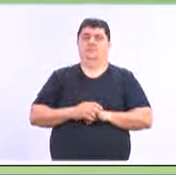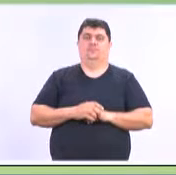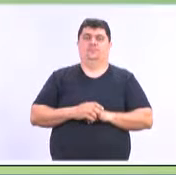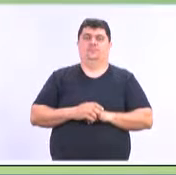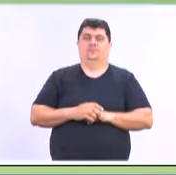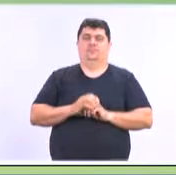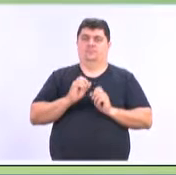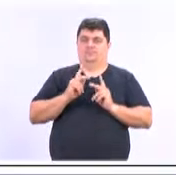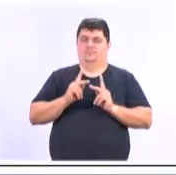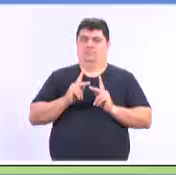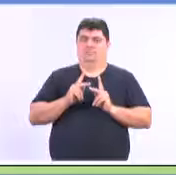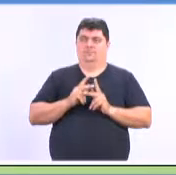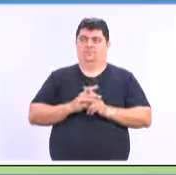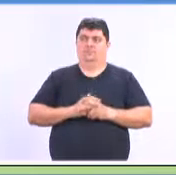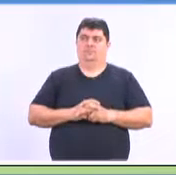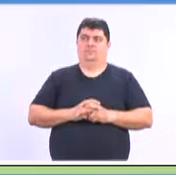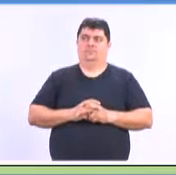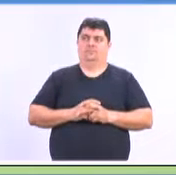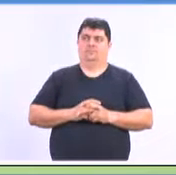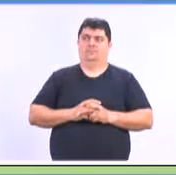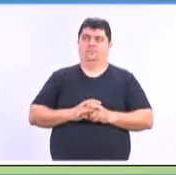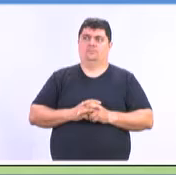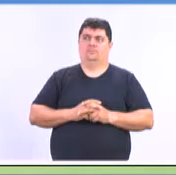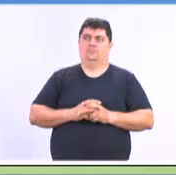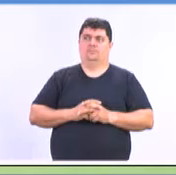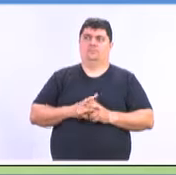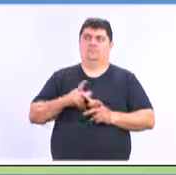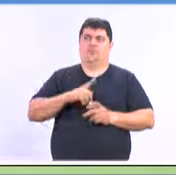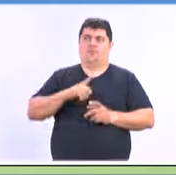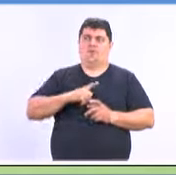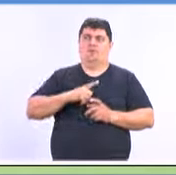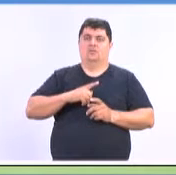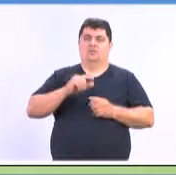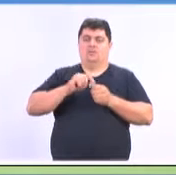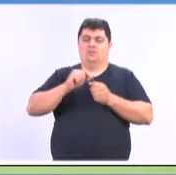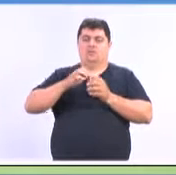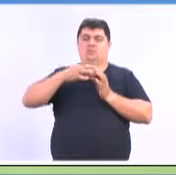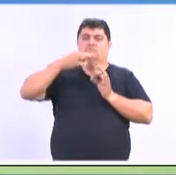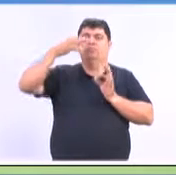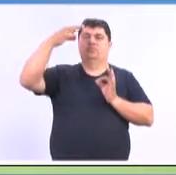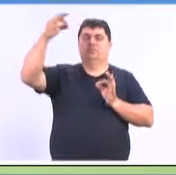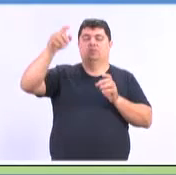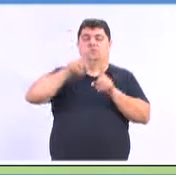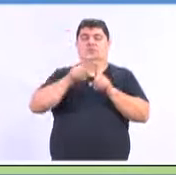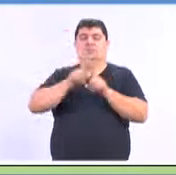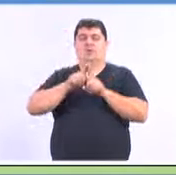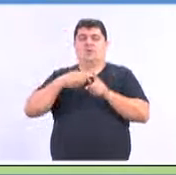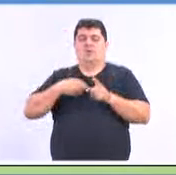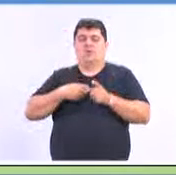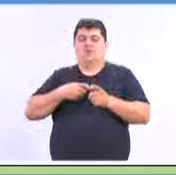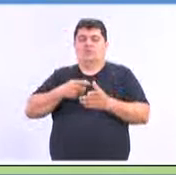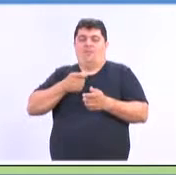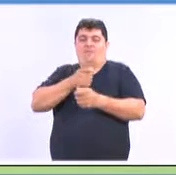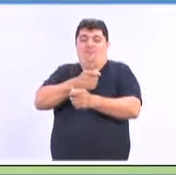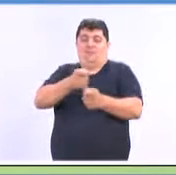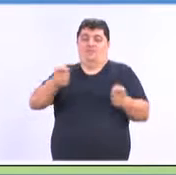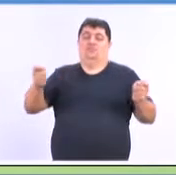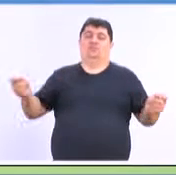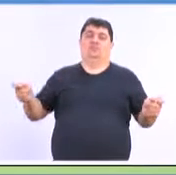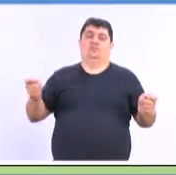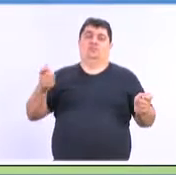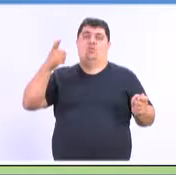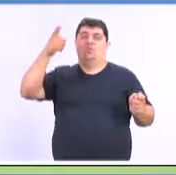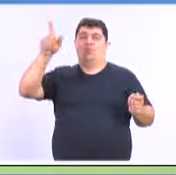circulantes. Beleza? Então eu tenho realizável a longo prazo e tenho os meus investimentos, que é participação em